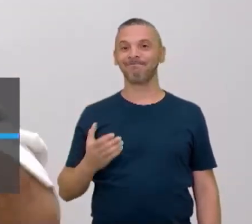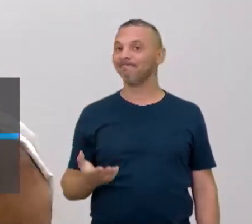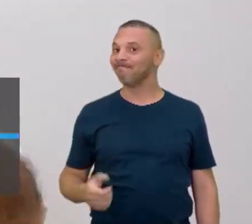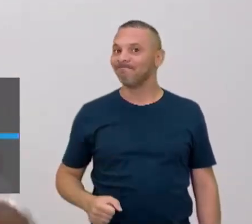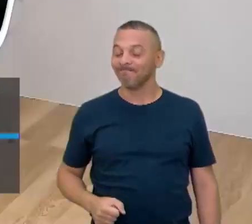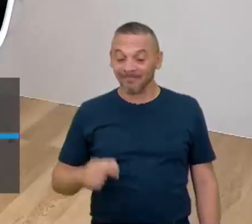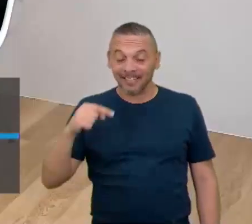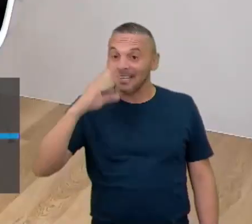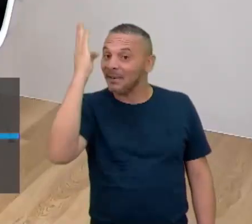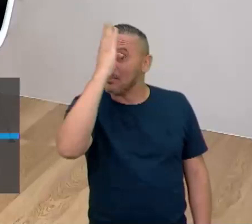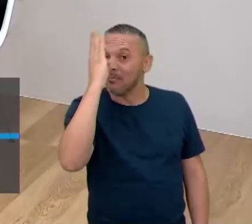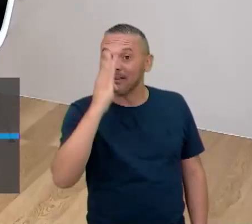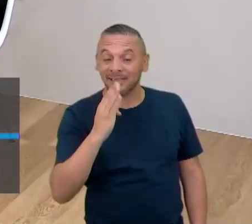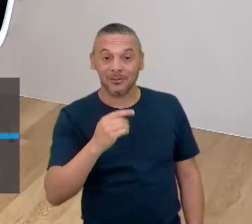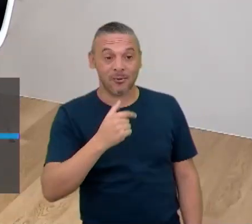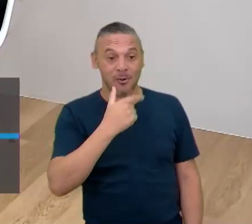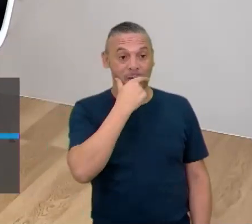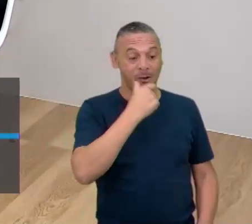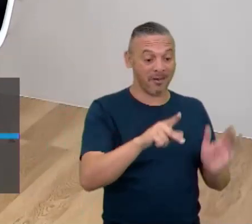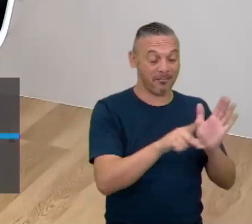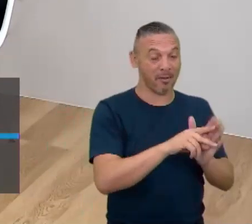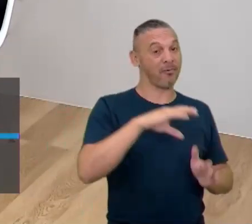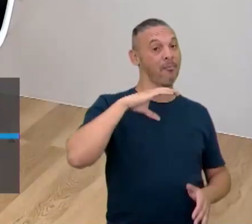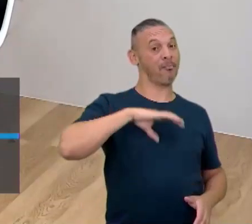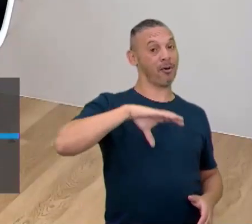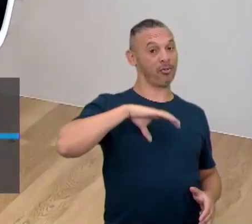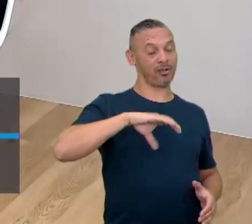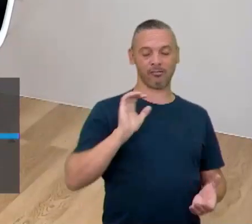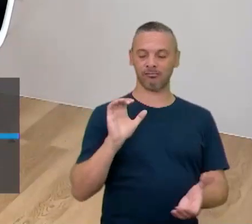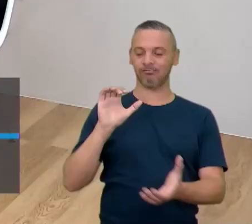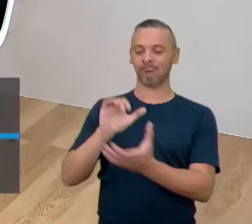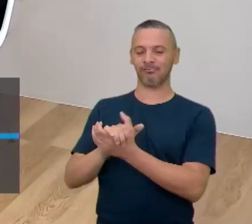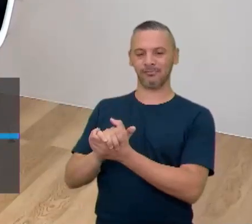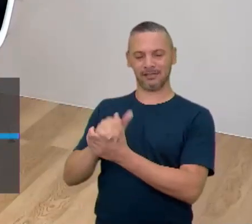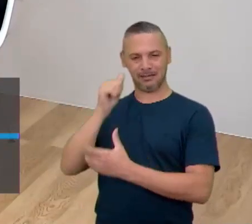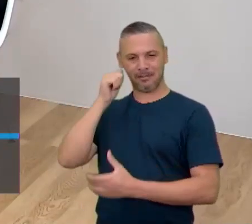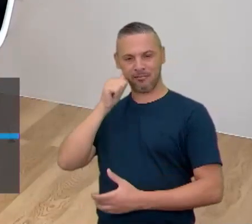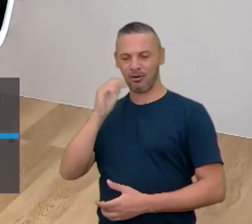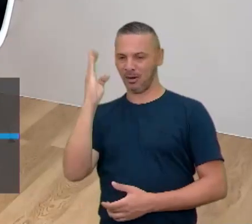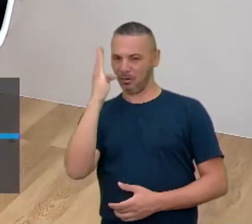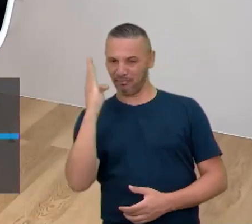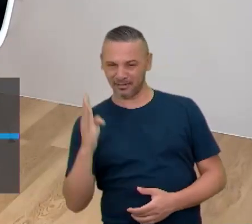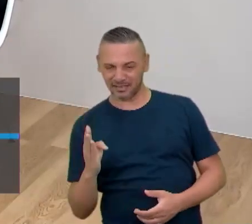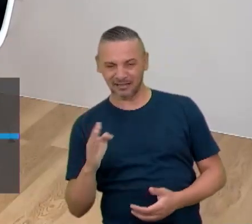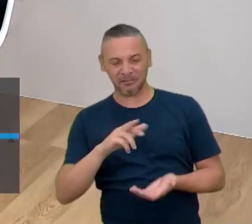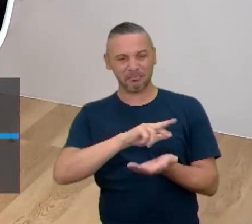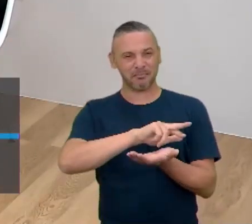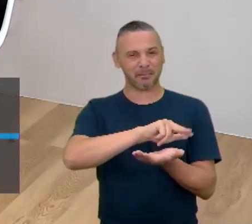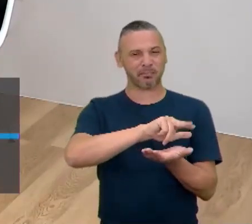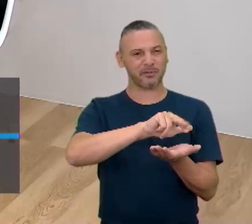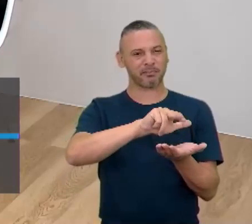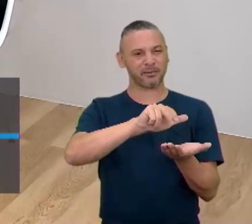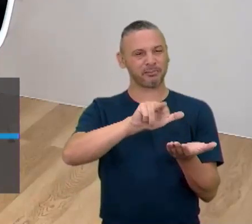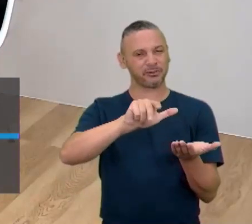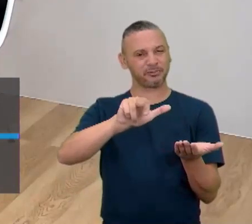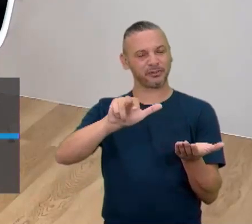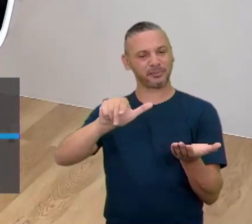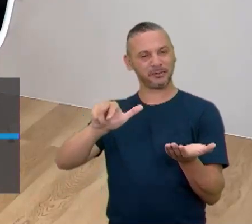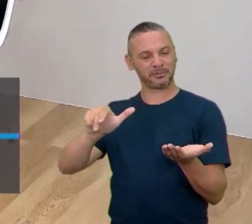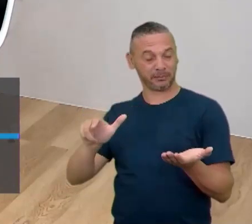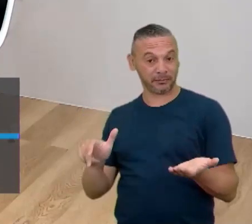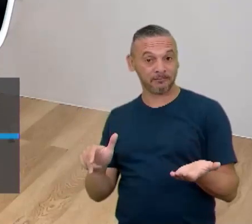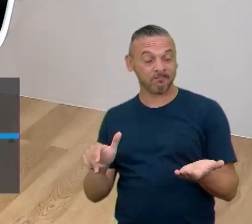que constituiu família, né, com outras gentes que não o seu elemento